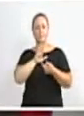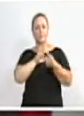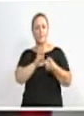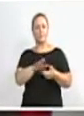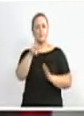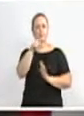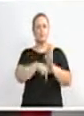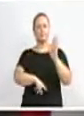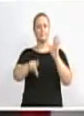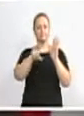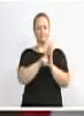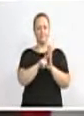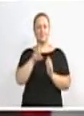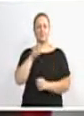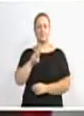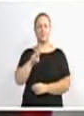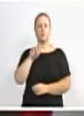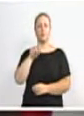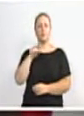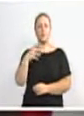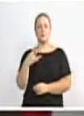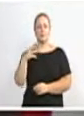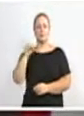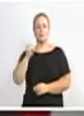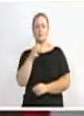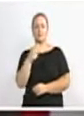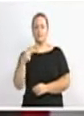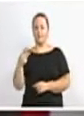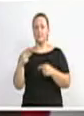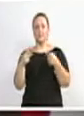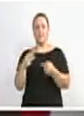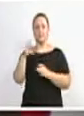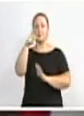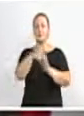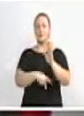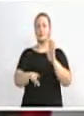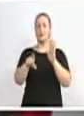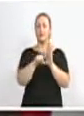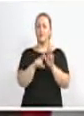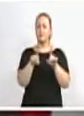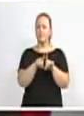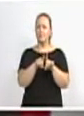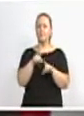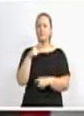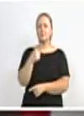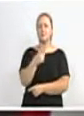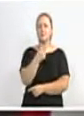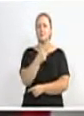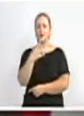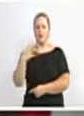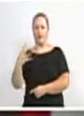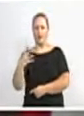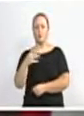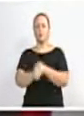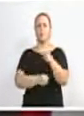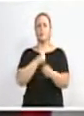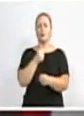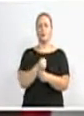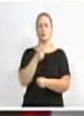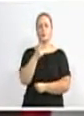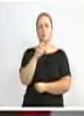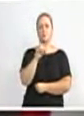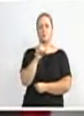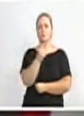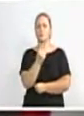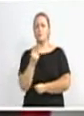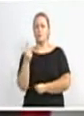lei 5.483 e o projeto de lei 134, de 2001,